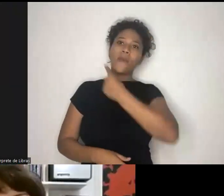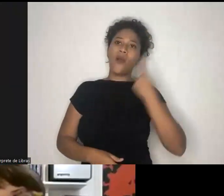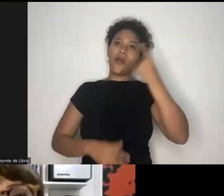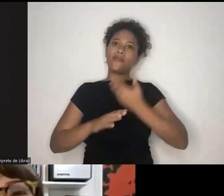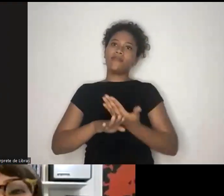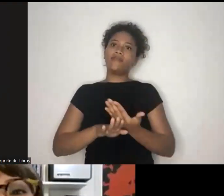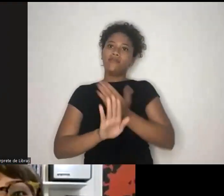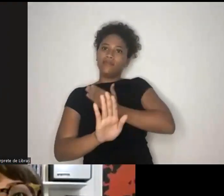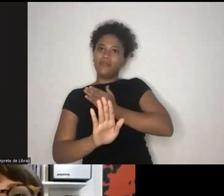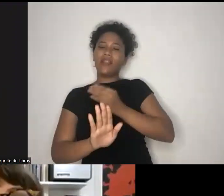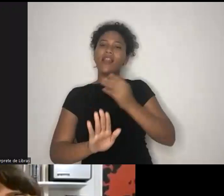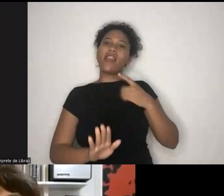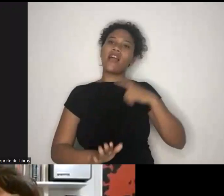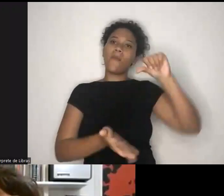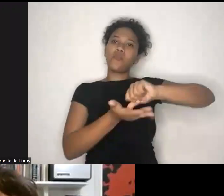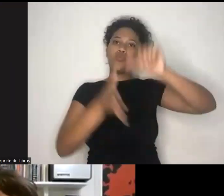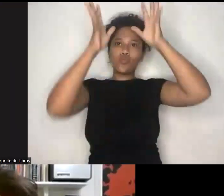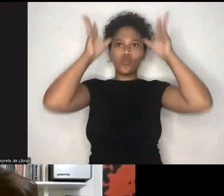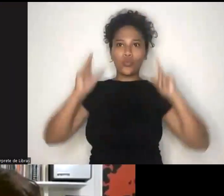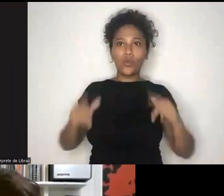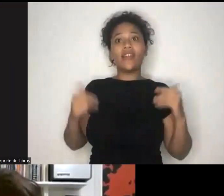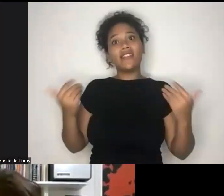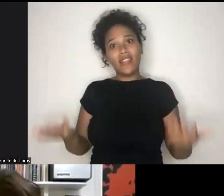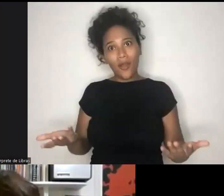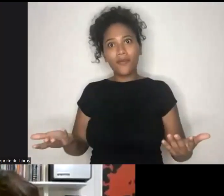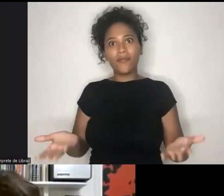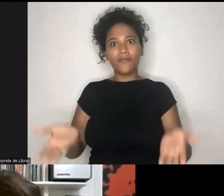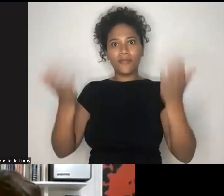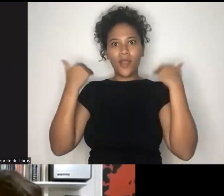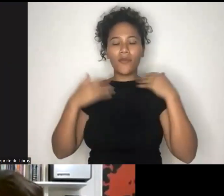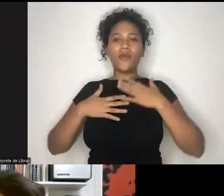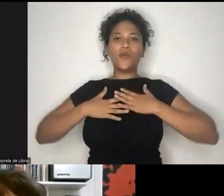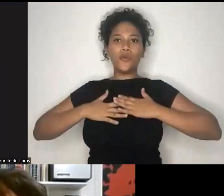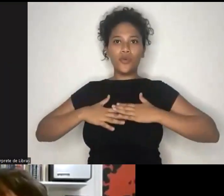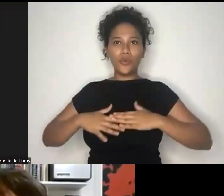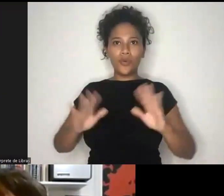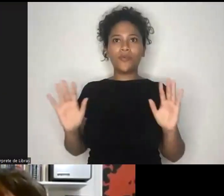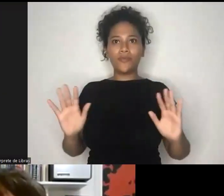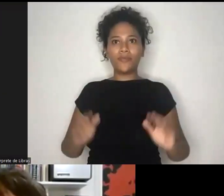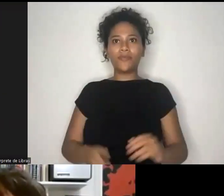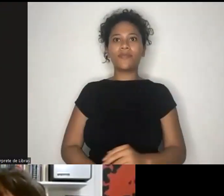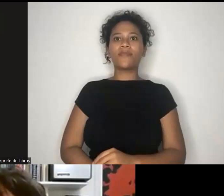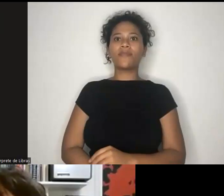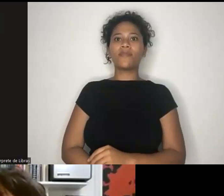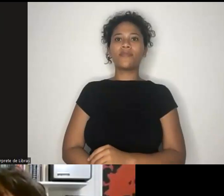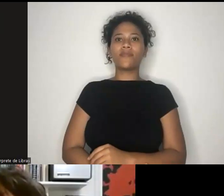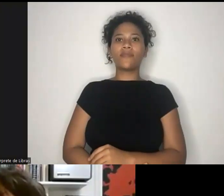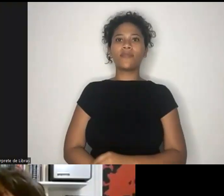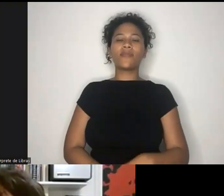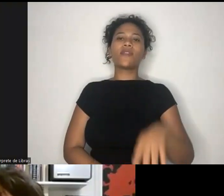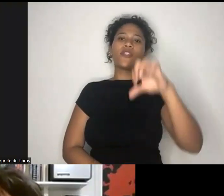que nós então Andrei vamos vamos respirar geral aqui 9:12 todo mundo de